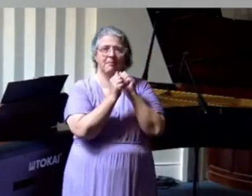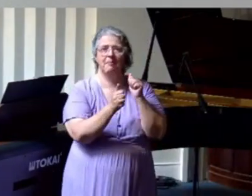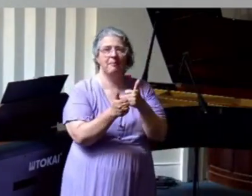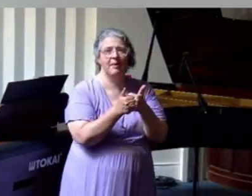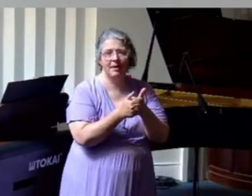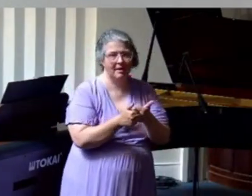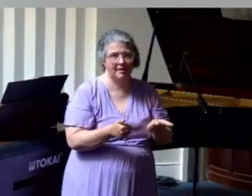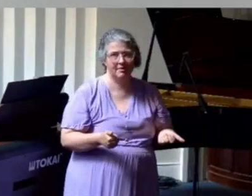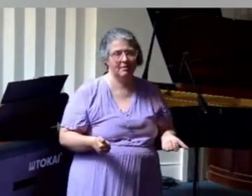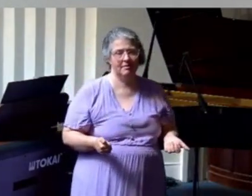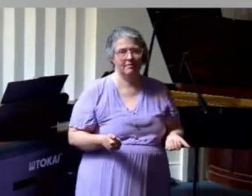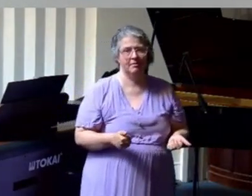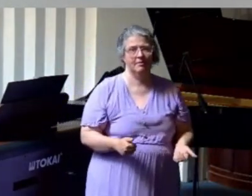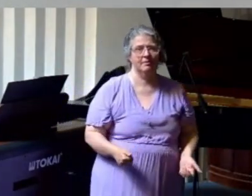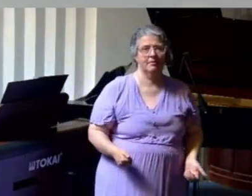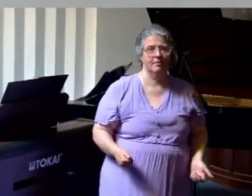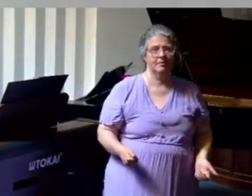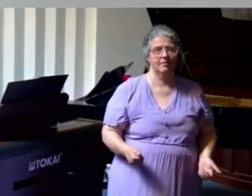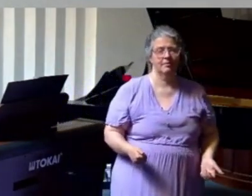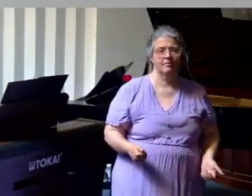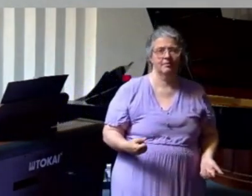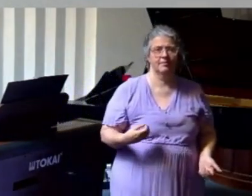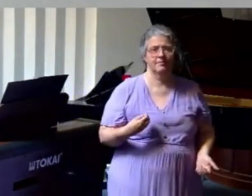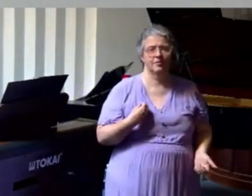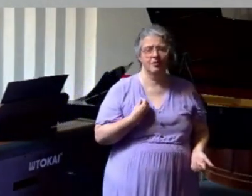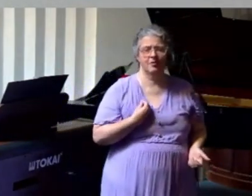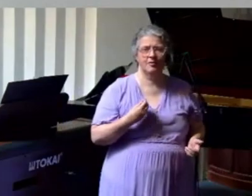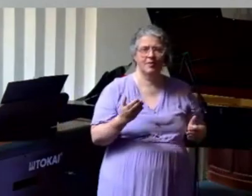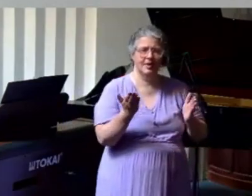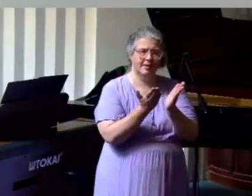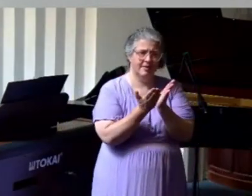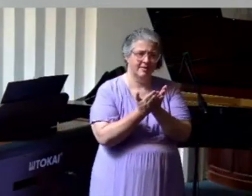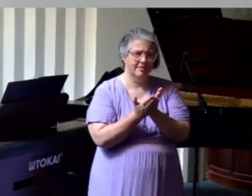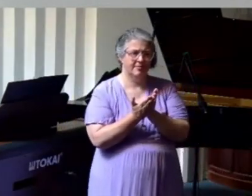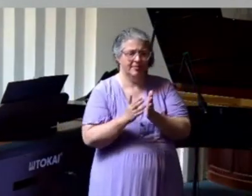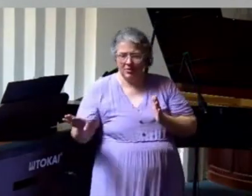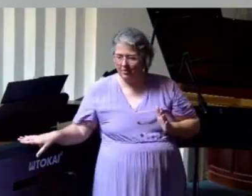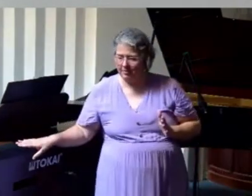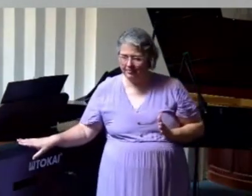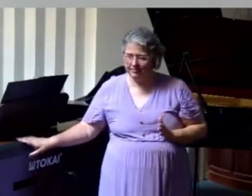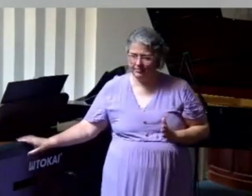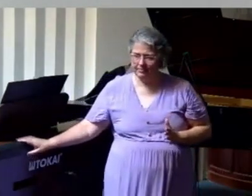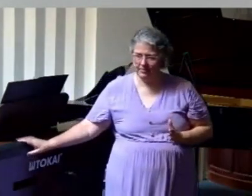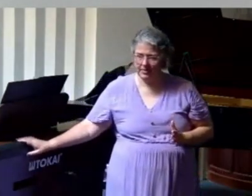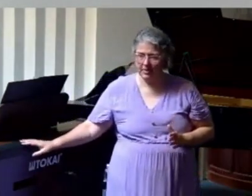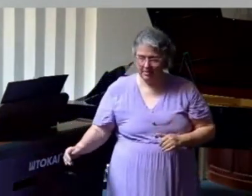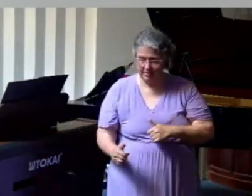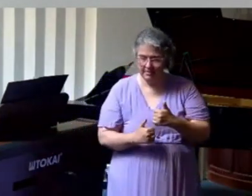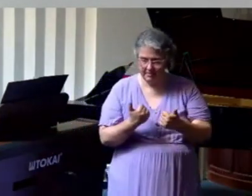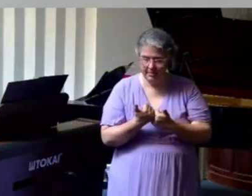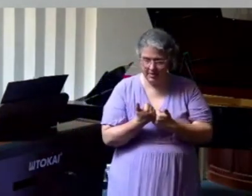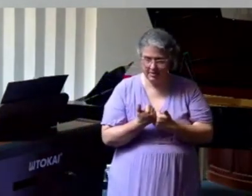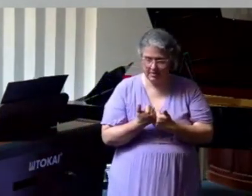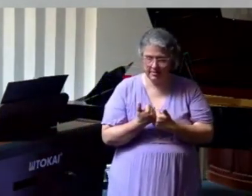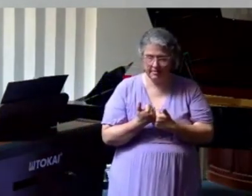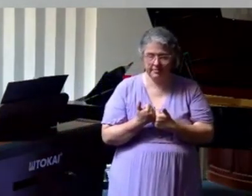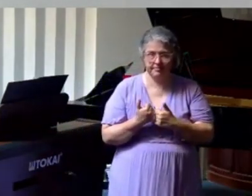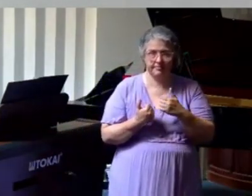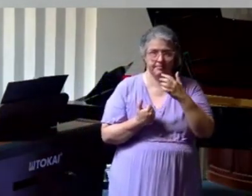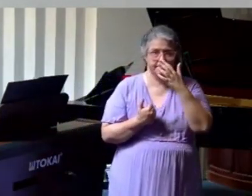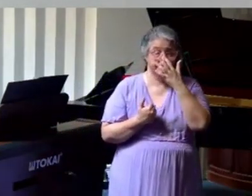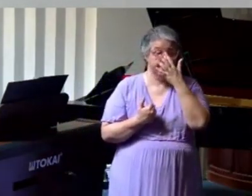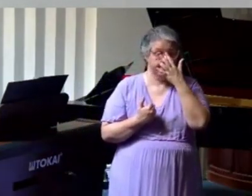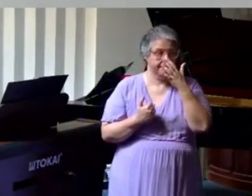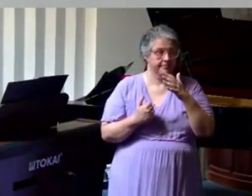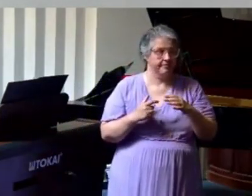fragmentados, ou vida cristã inteira para o Senhor. O que a gente aprende com Joás? Com Joás não foi